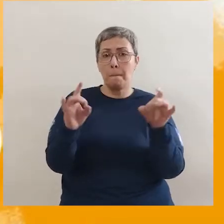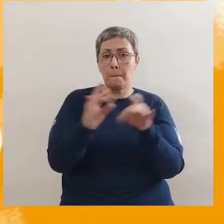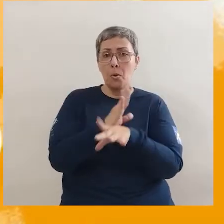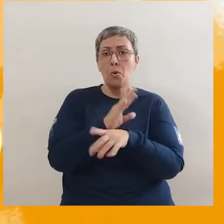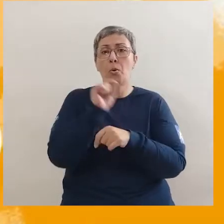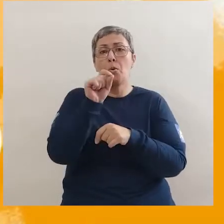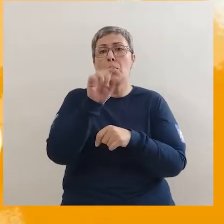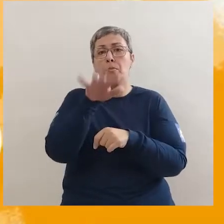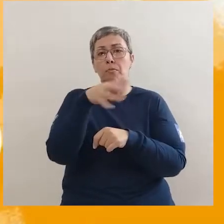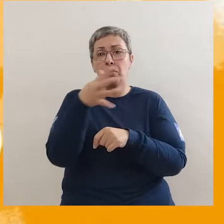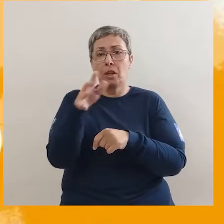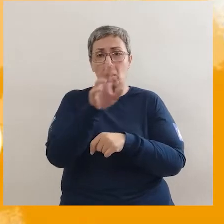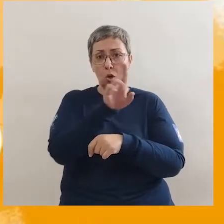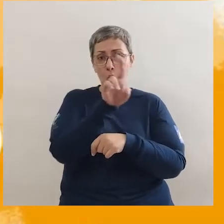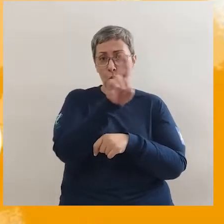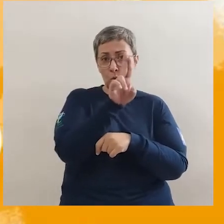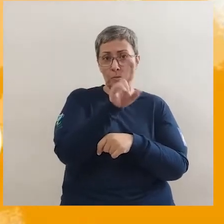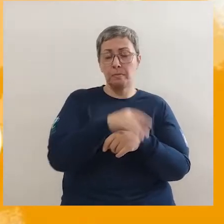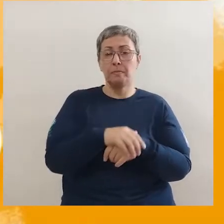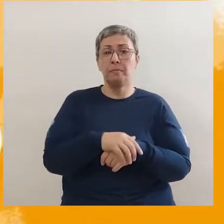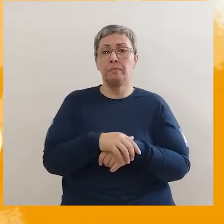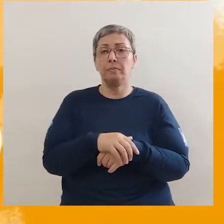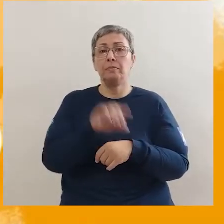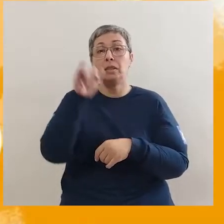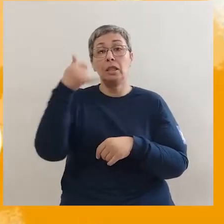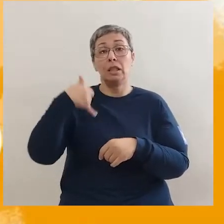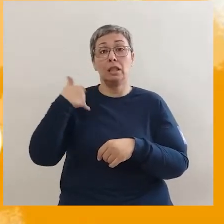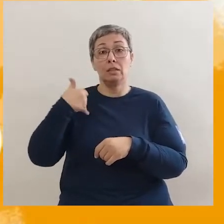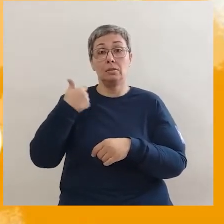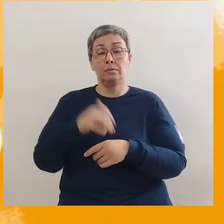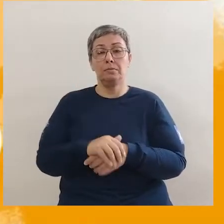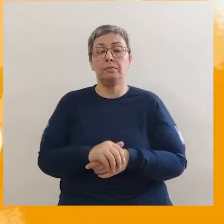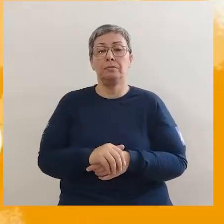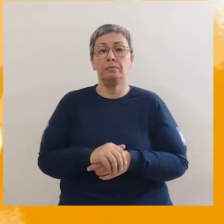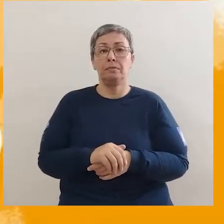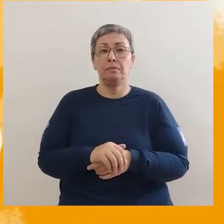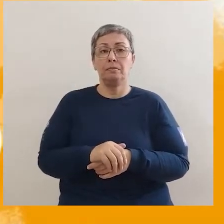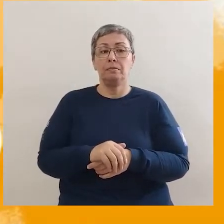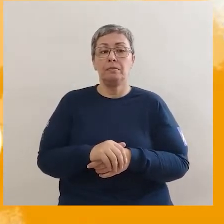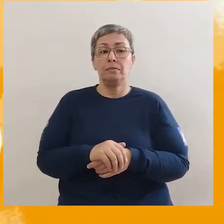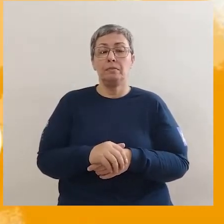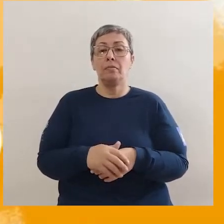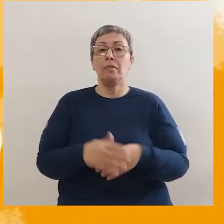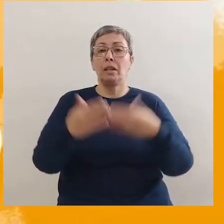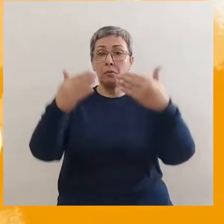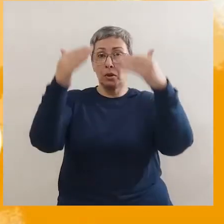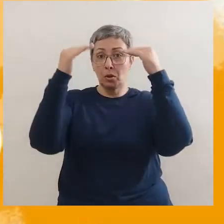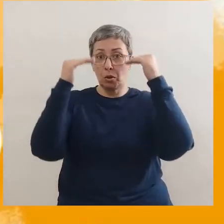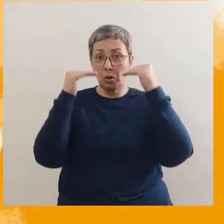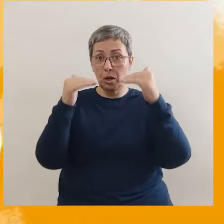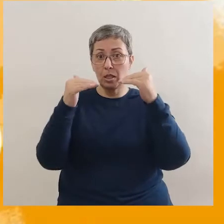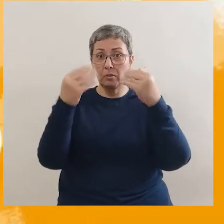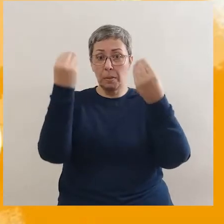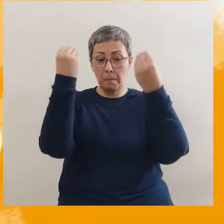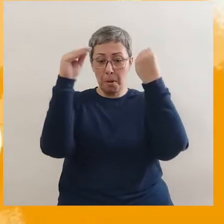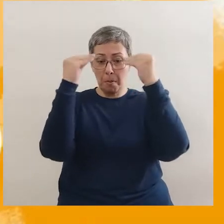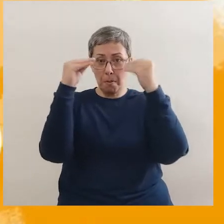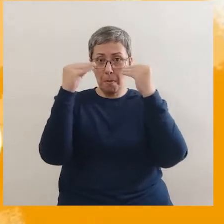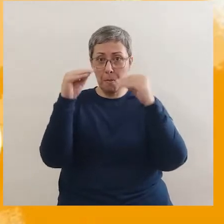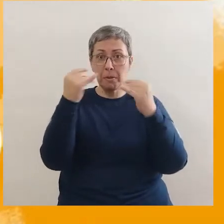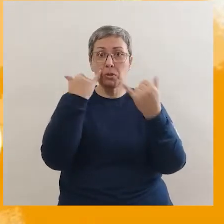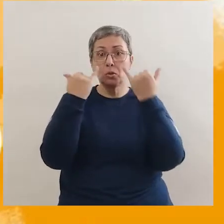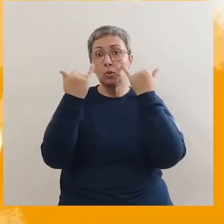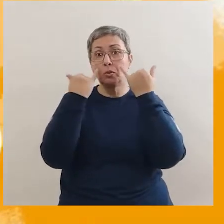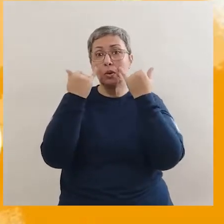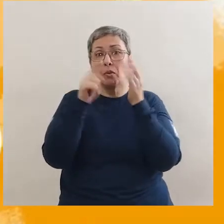aí nome e idade. E aí, em seguida, a gente vai preencher com as informações que a